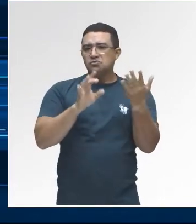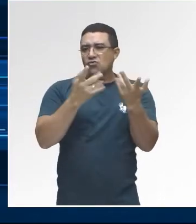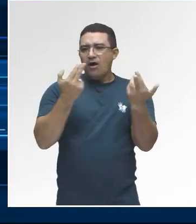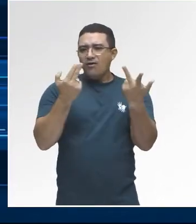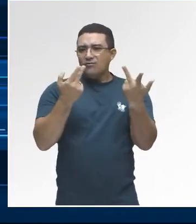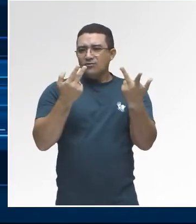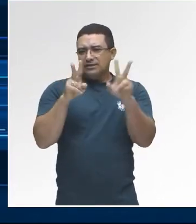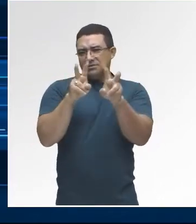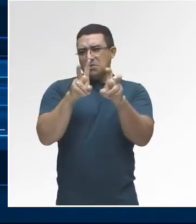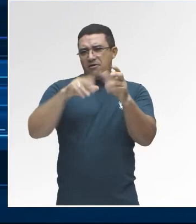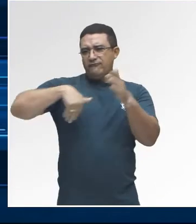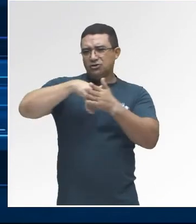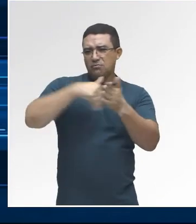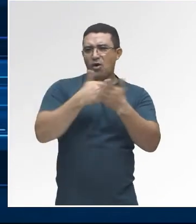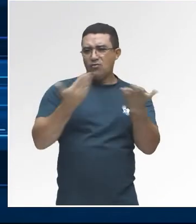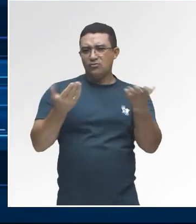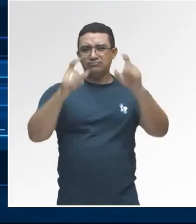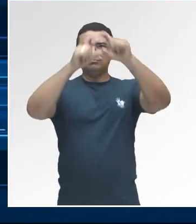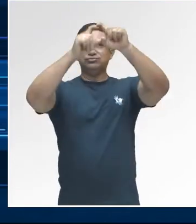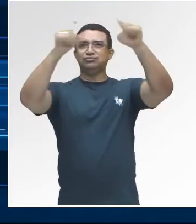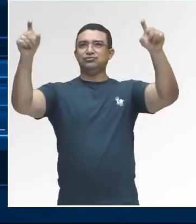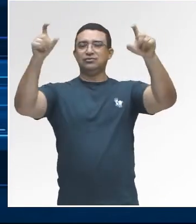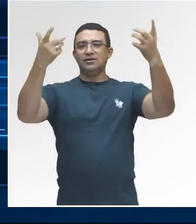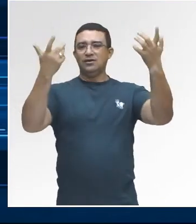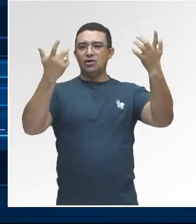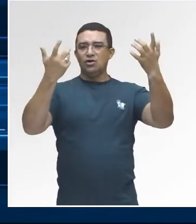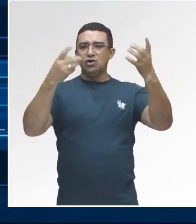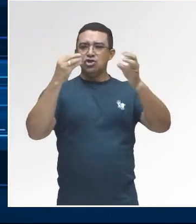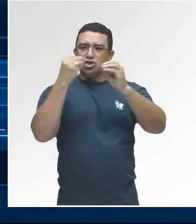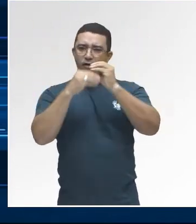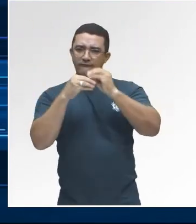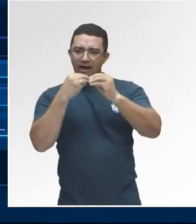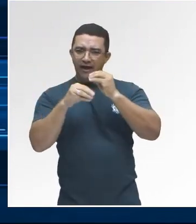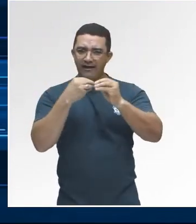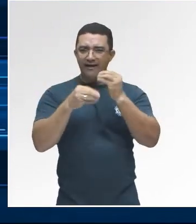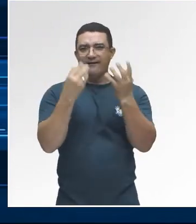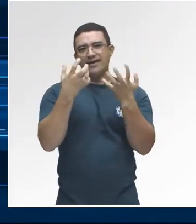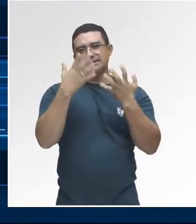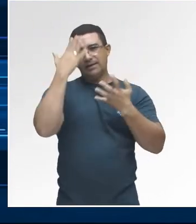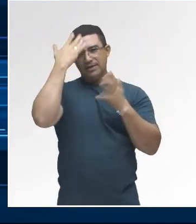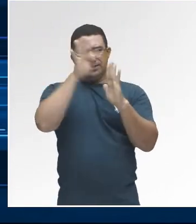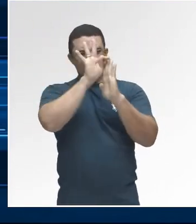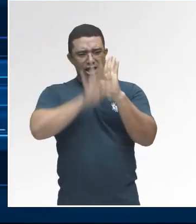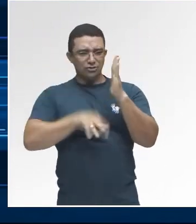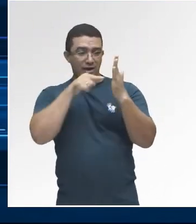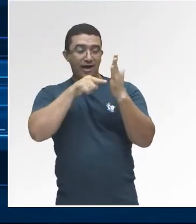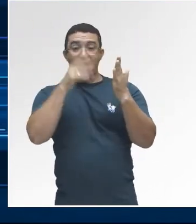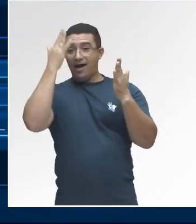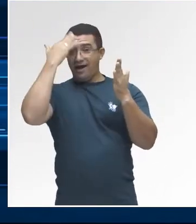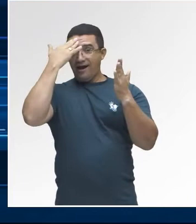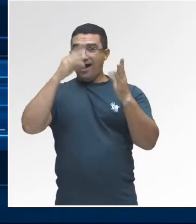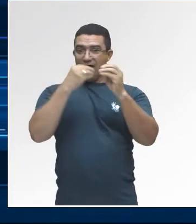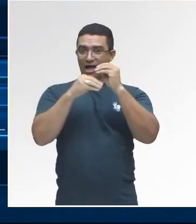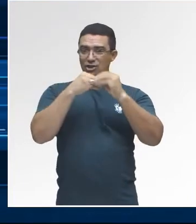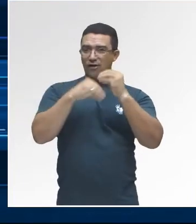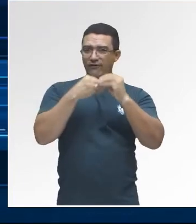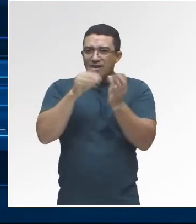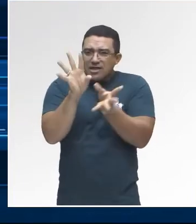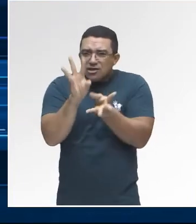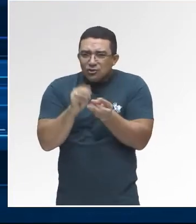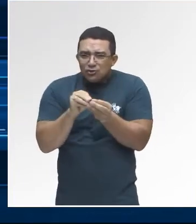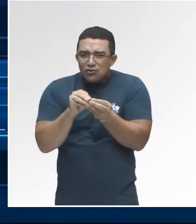é? Ou então as meninas da novela, não é? Você procura lá no texto a novela tal e tem aquele resuminho, não